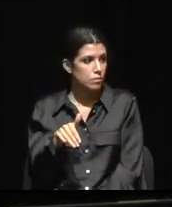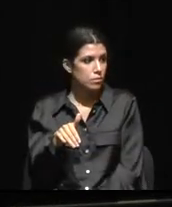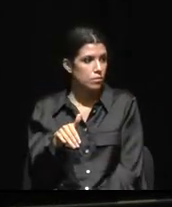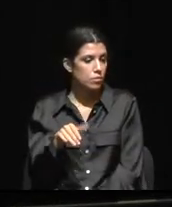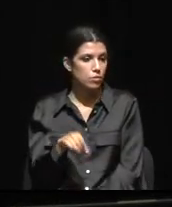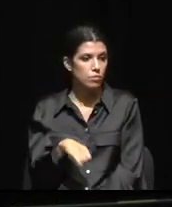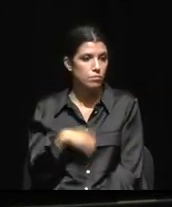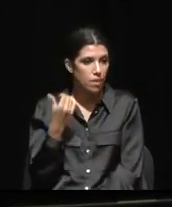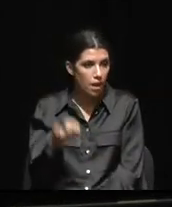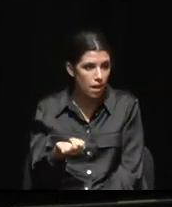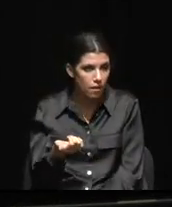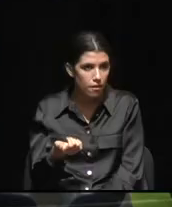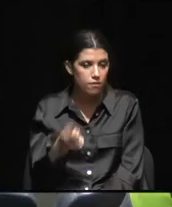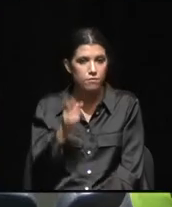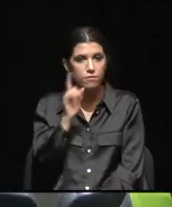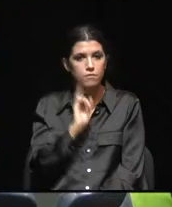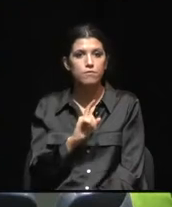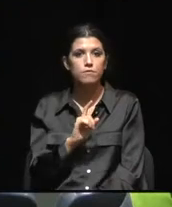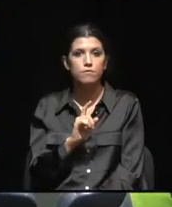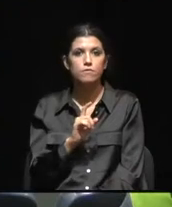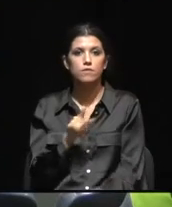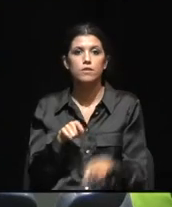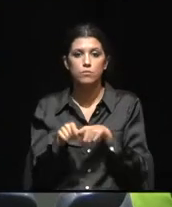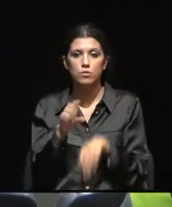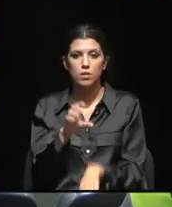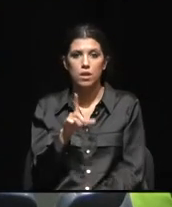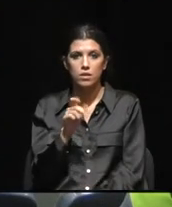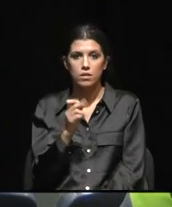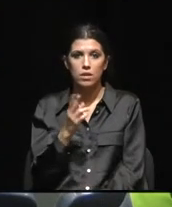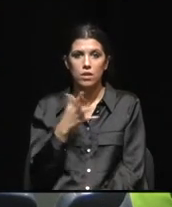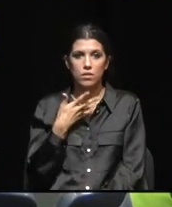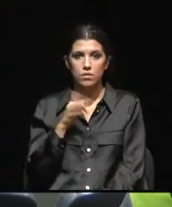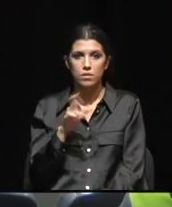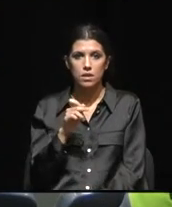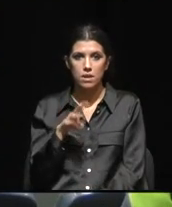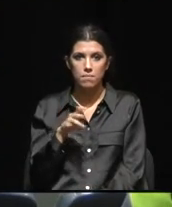o pev creio que é deputada Cláudia madeira que vai apresentar o